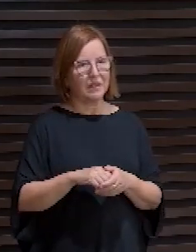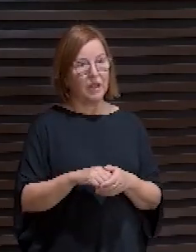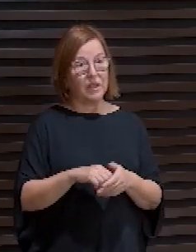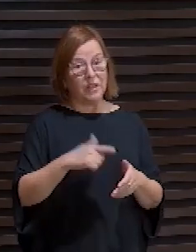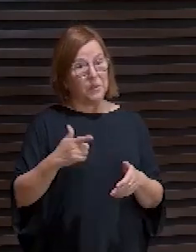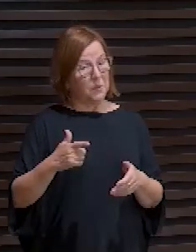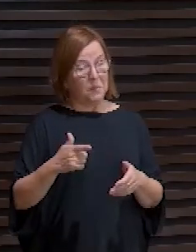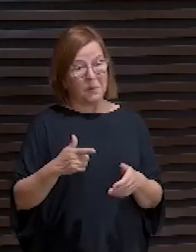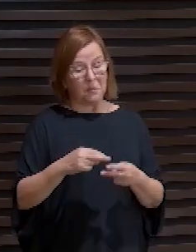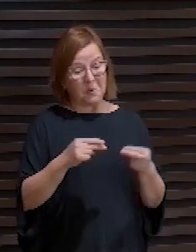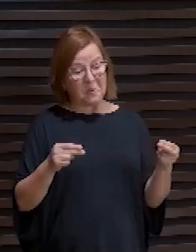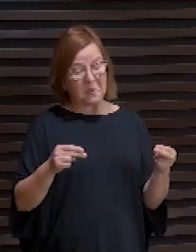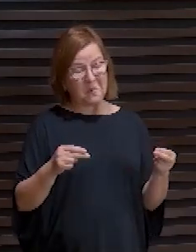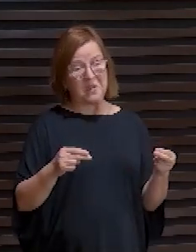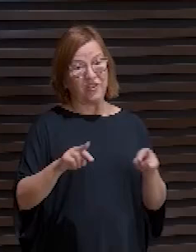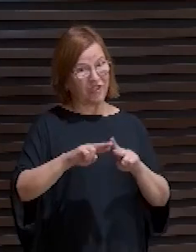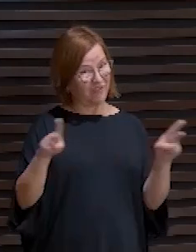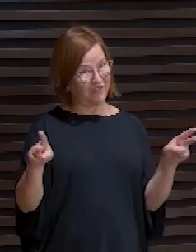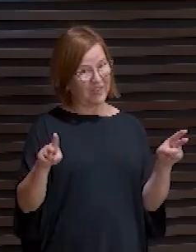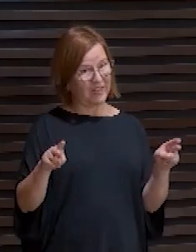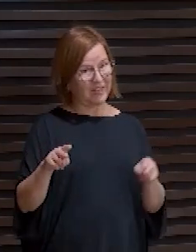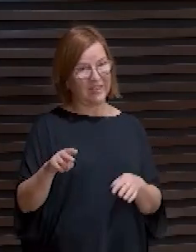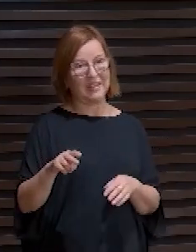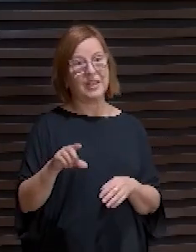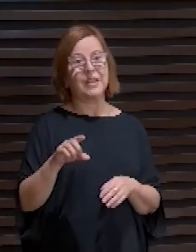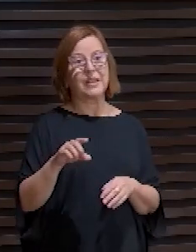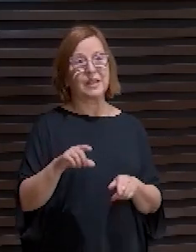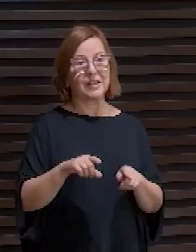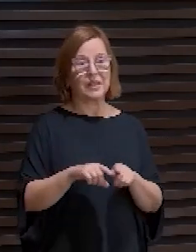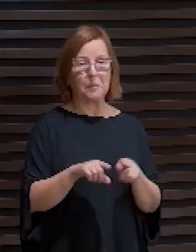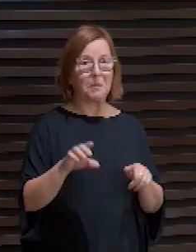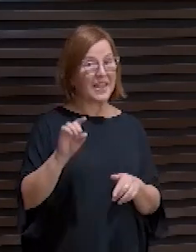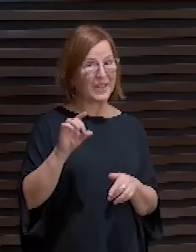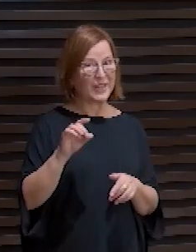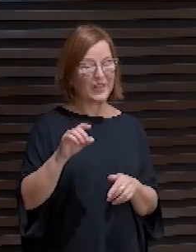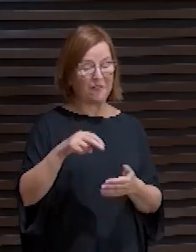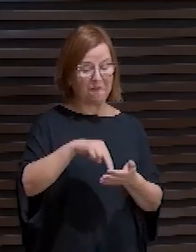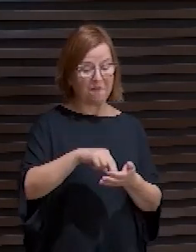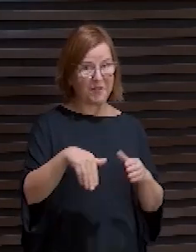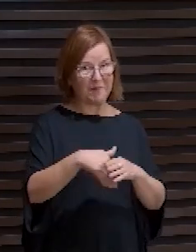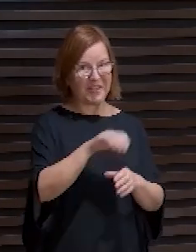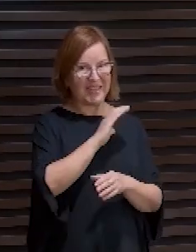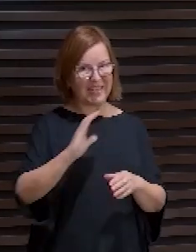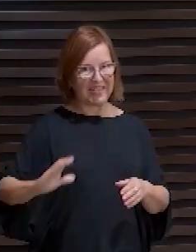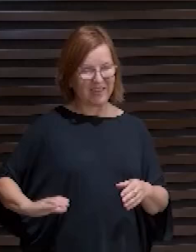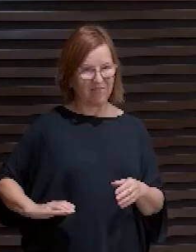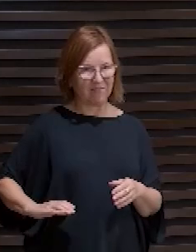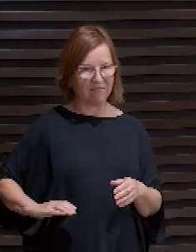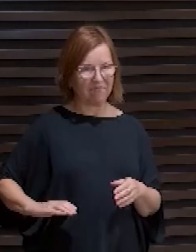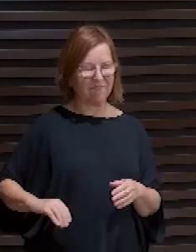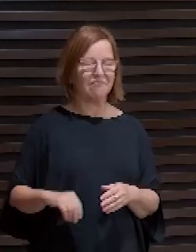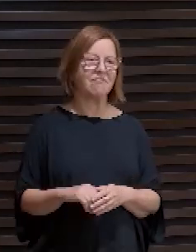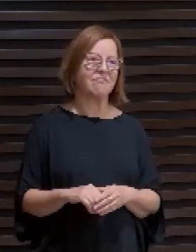seja tão fundamental, tão básico, tão lógico, muitas vezes nós passamos por